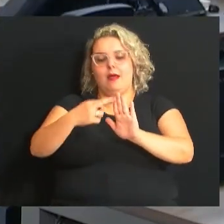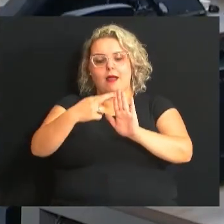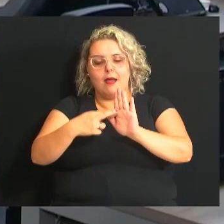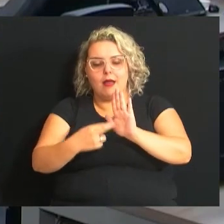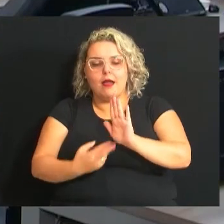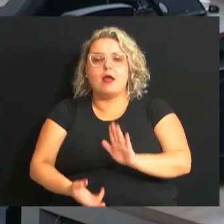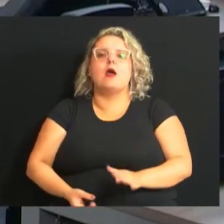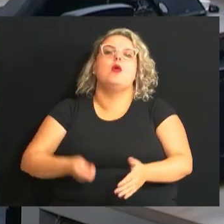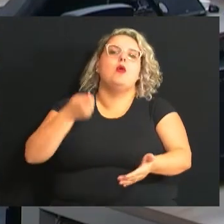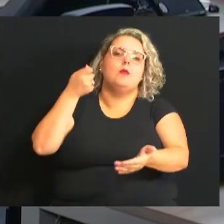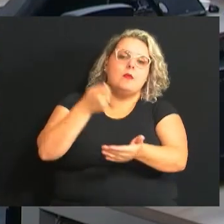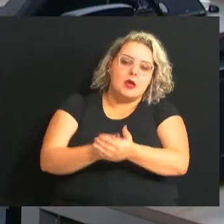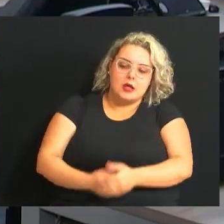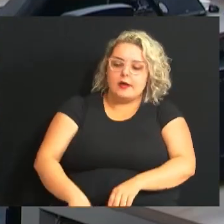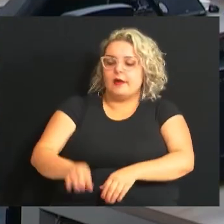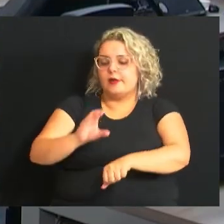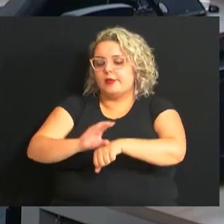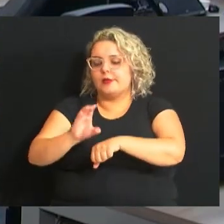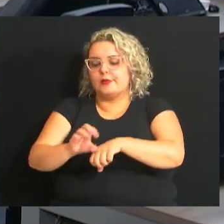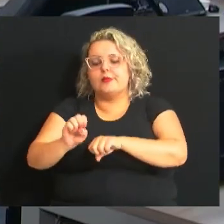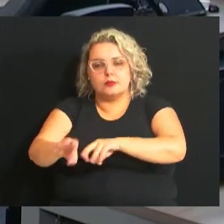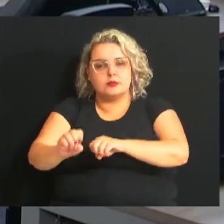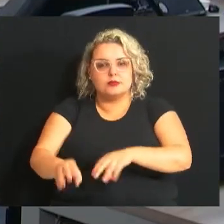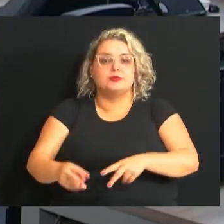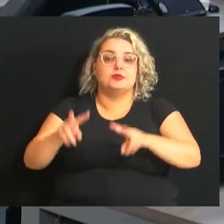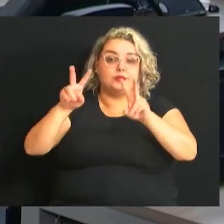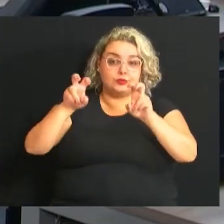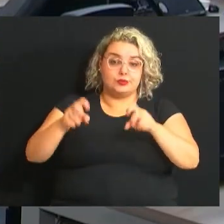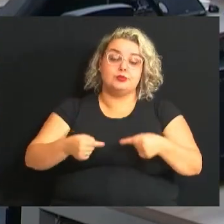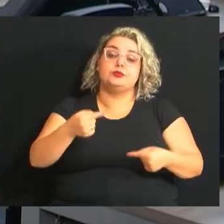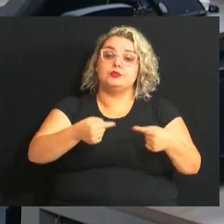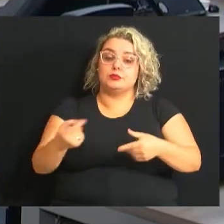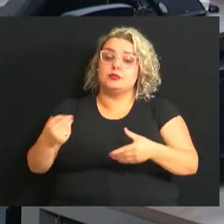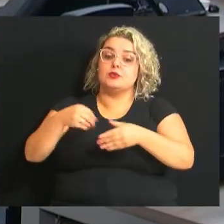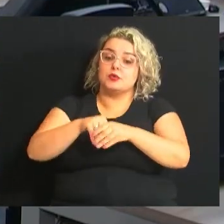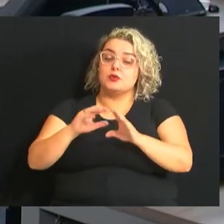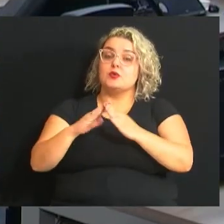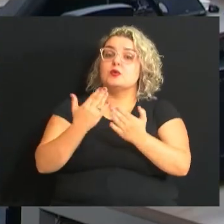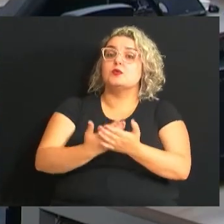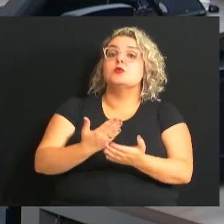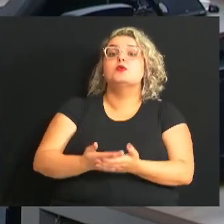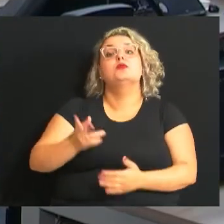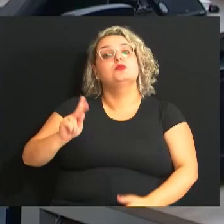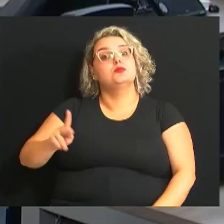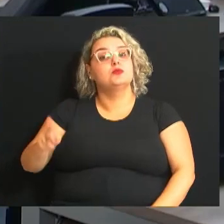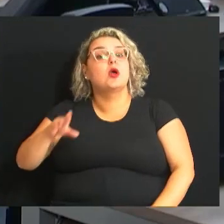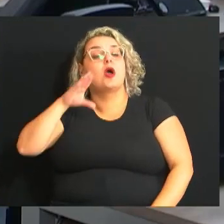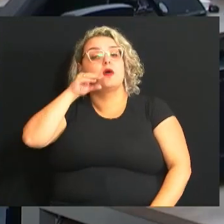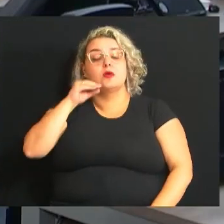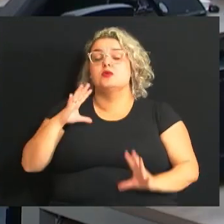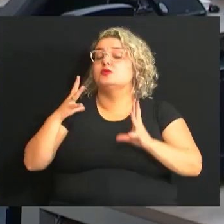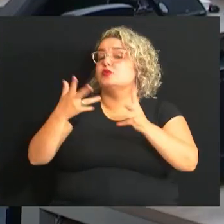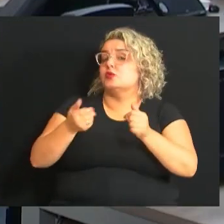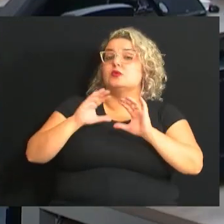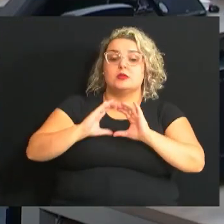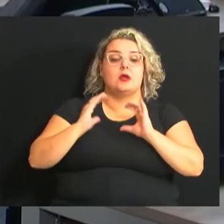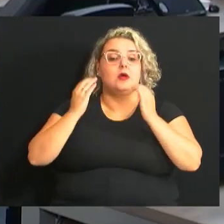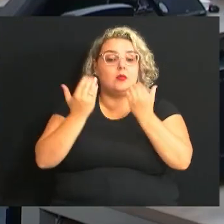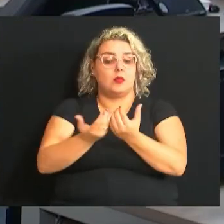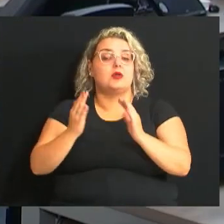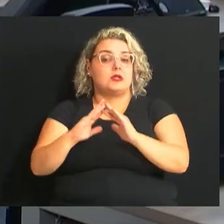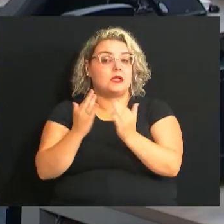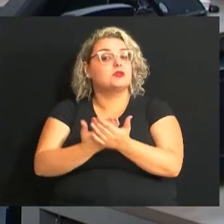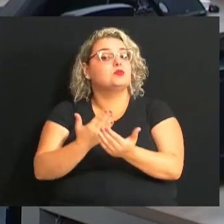é obrigado a debater o tema na escola, debater com os educadores, com os professores, com toda a comunidade escolar, porque